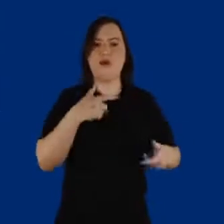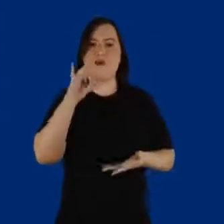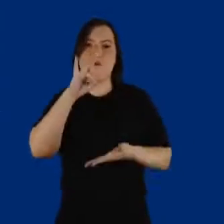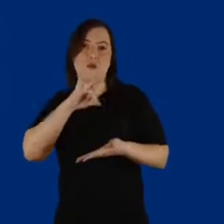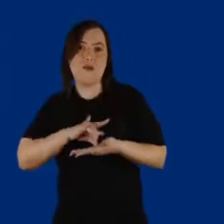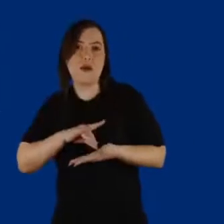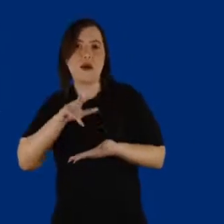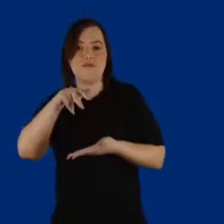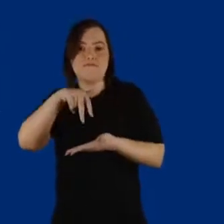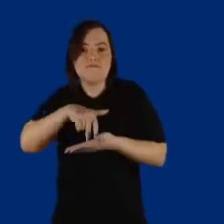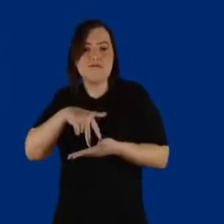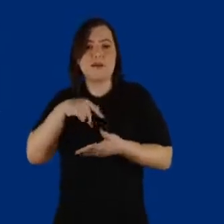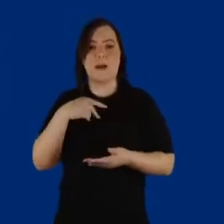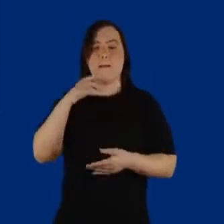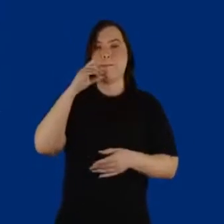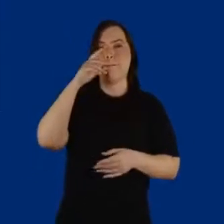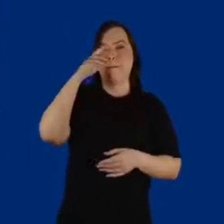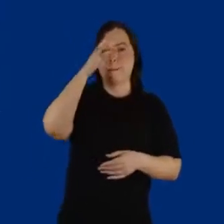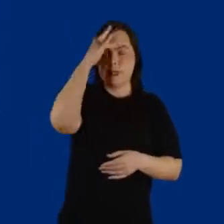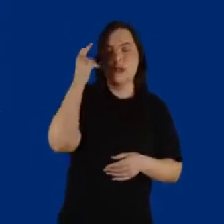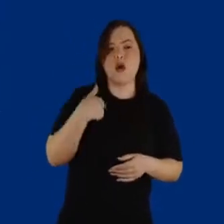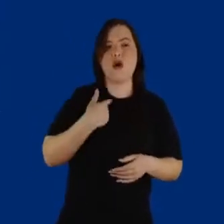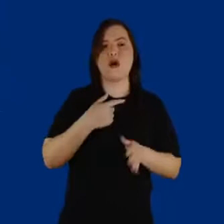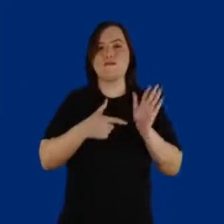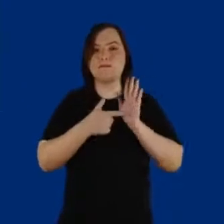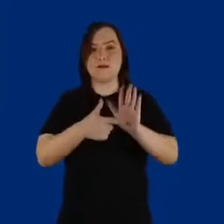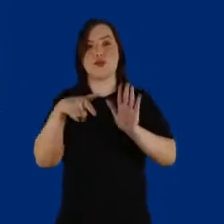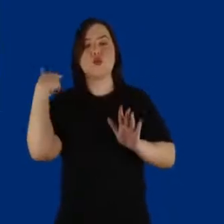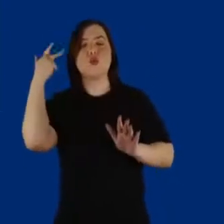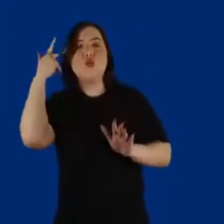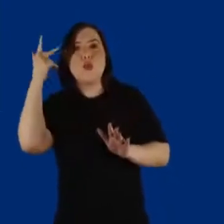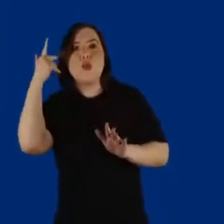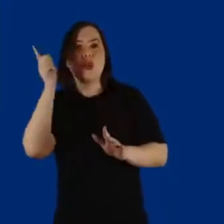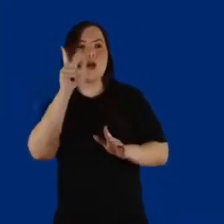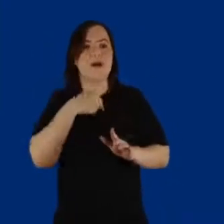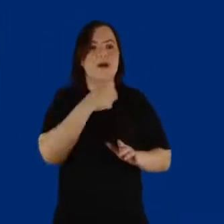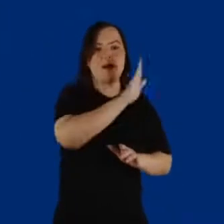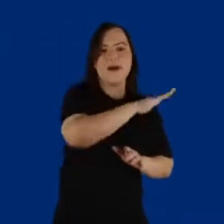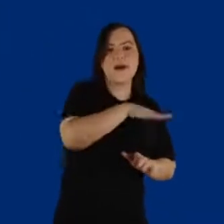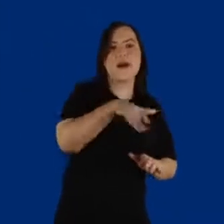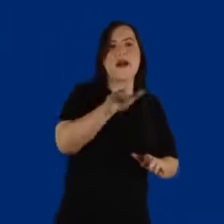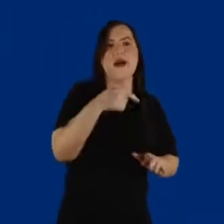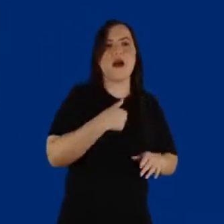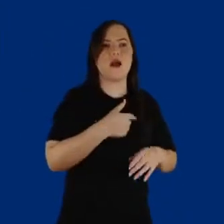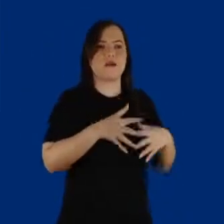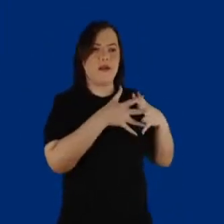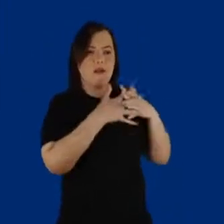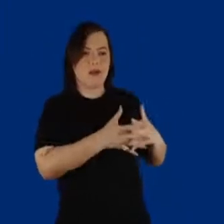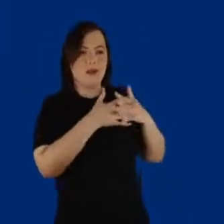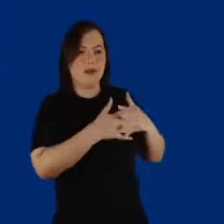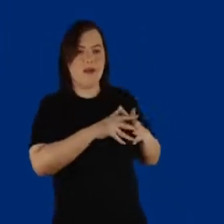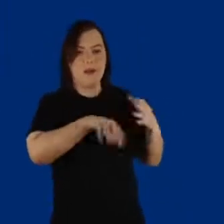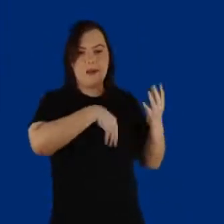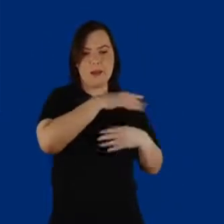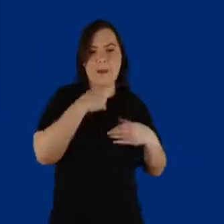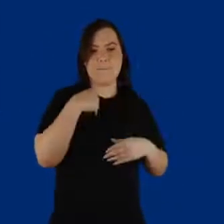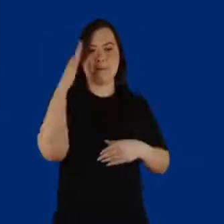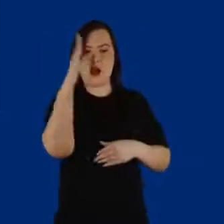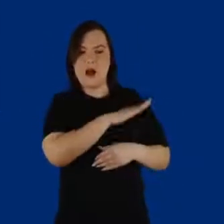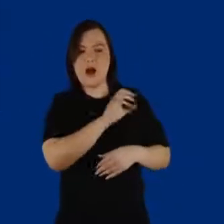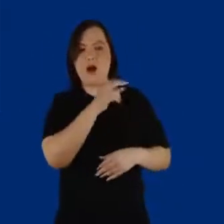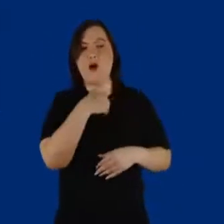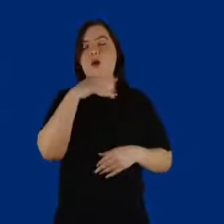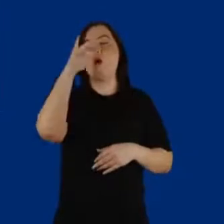verdadeiras, pessoas reais, que eles são pessoas normais, que eles não são crianças desreguladas ou más, mas que são pessoas